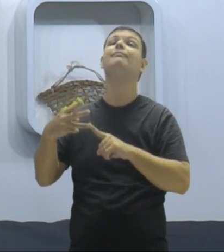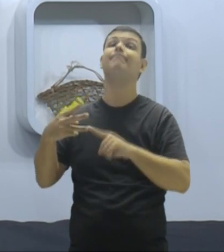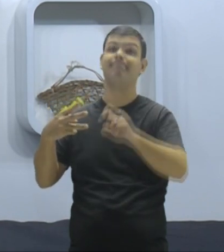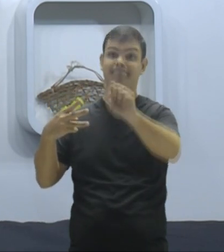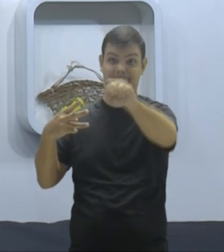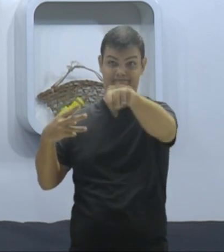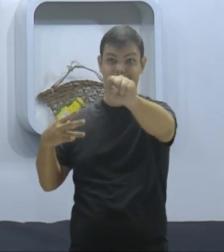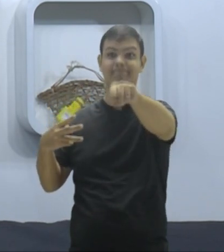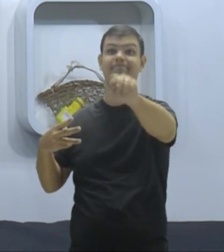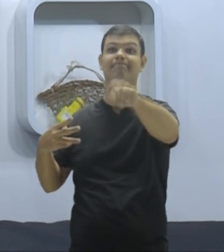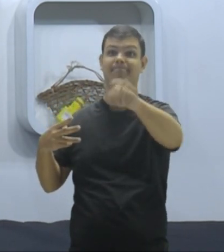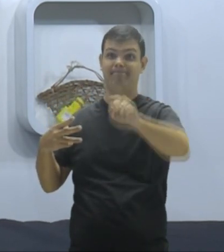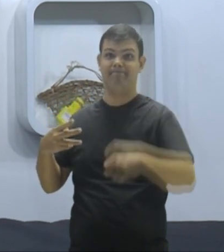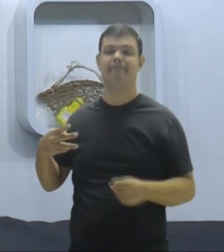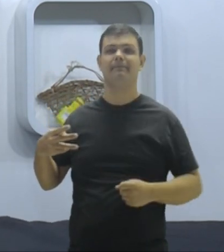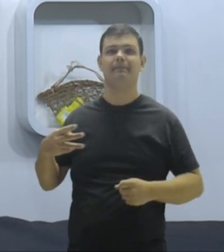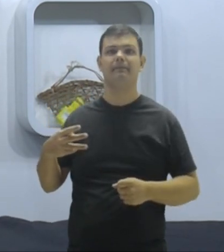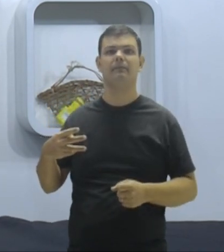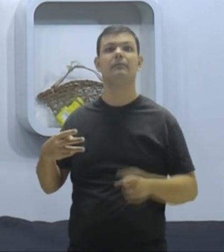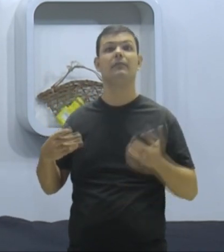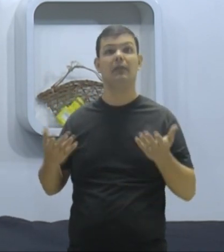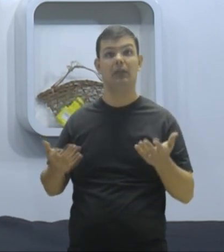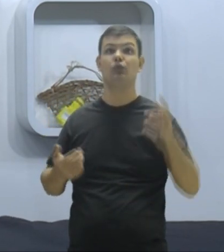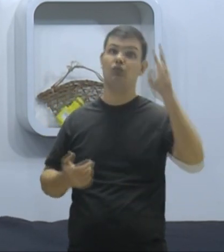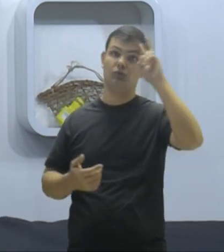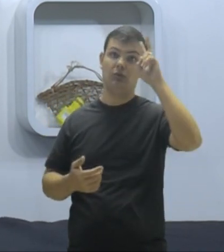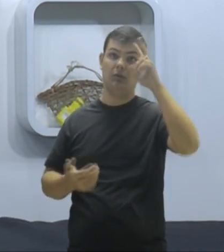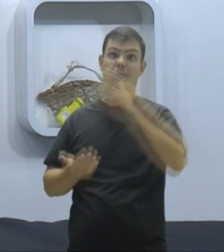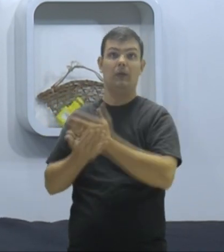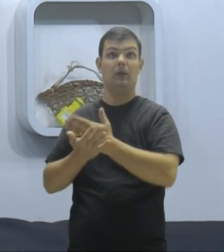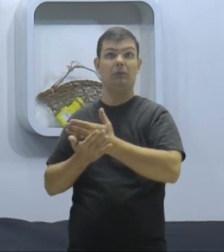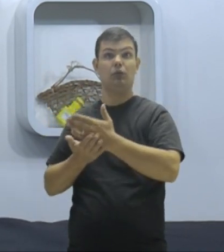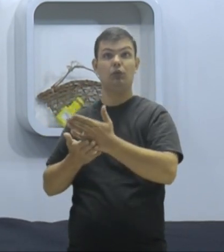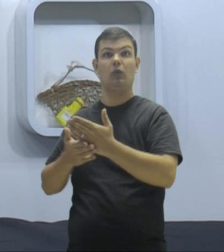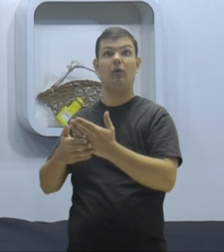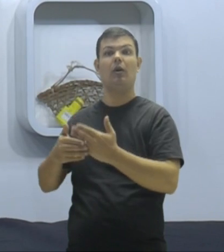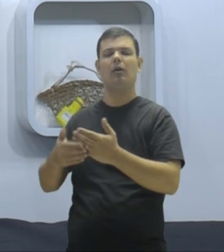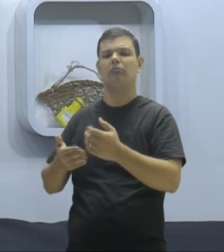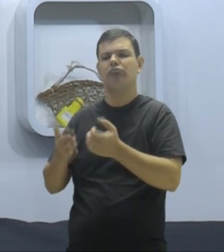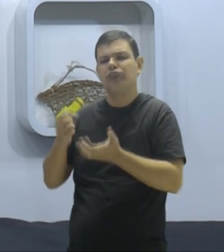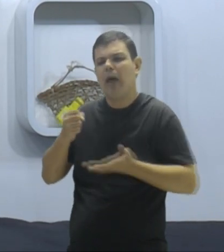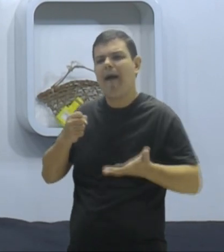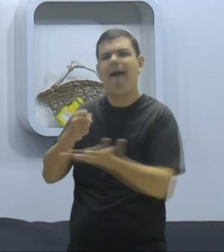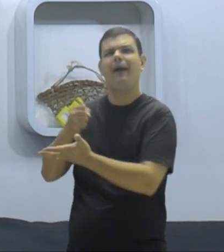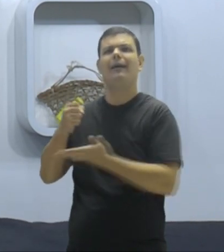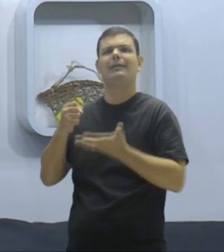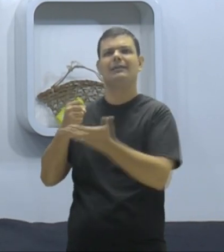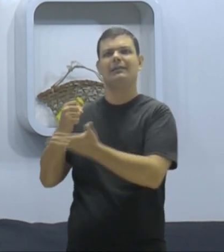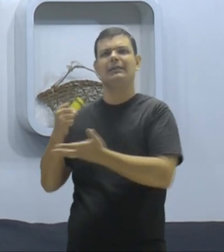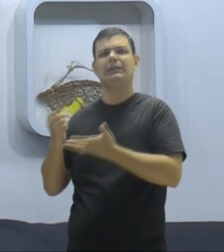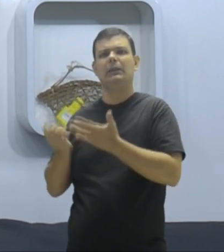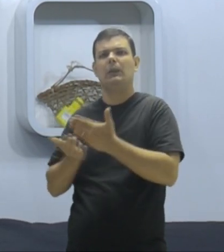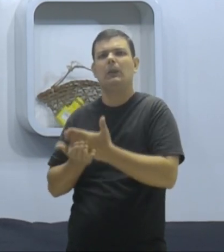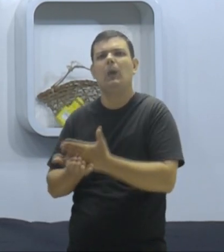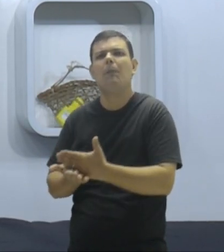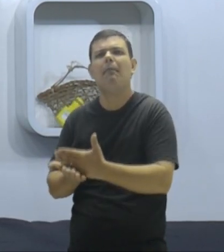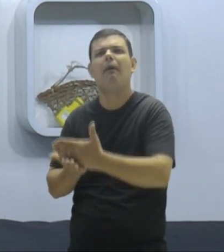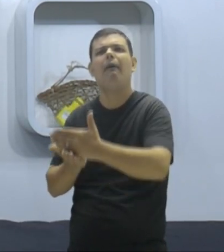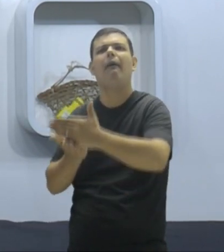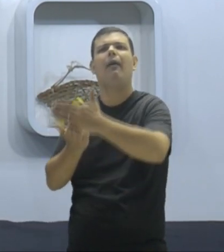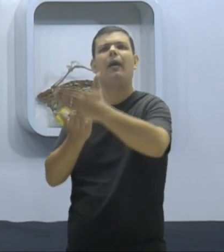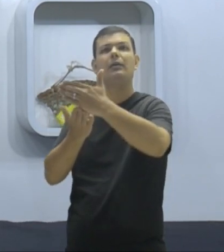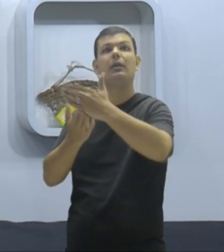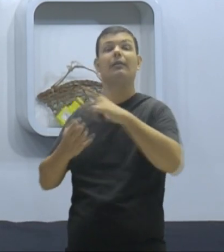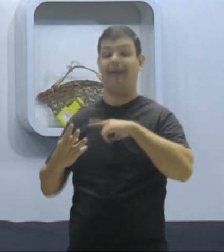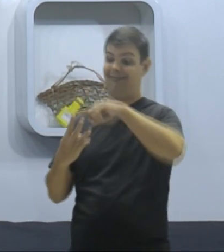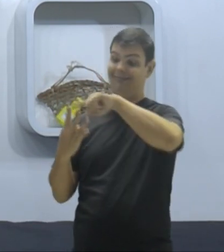nossa história, nós temos uma formação étnica, a nossa base, a nossa raiz, né, cultural, ela é baseada